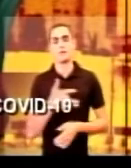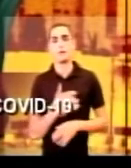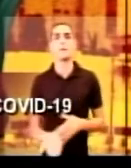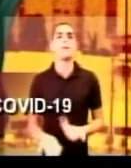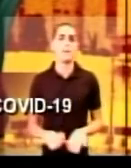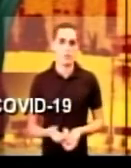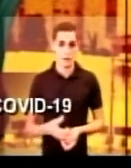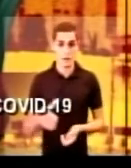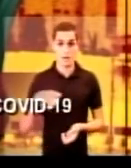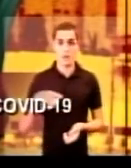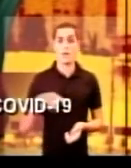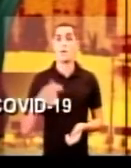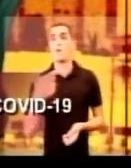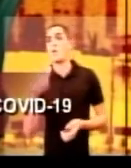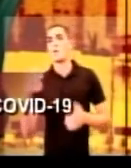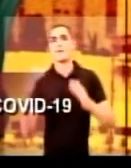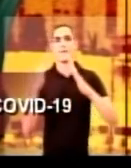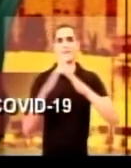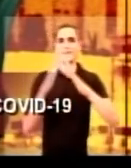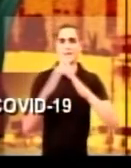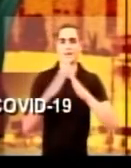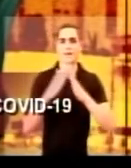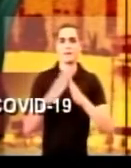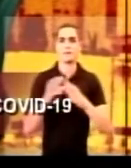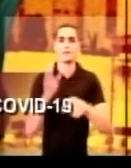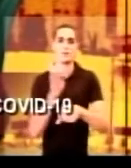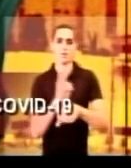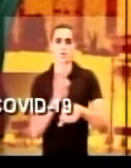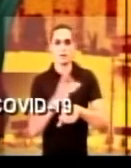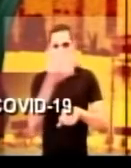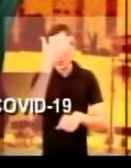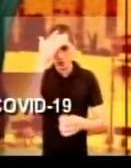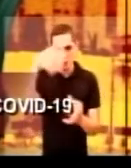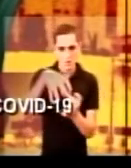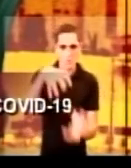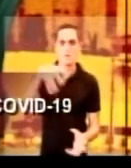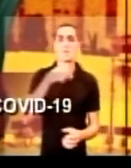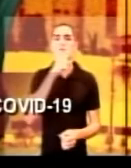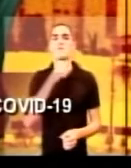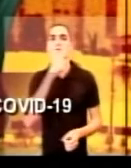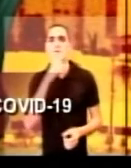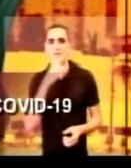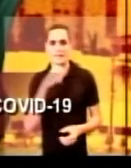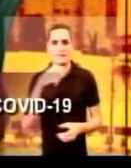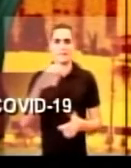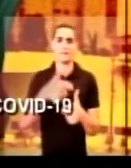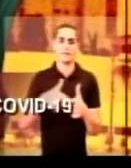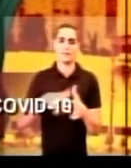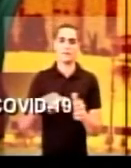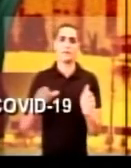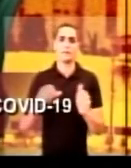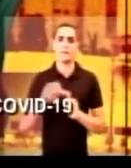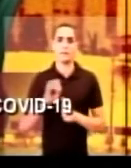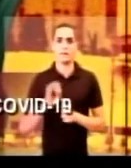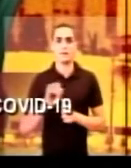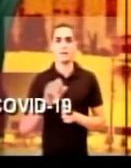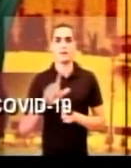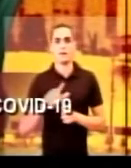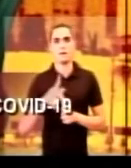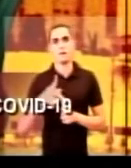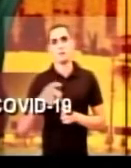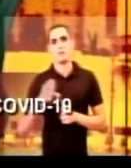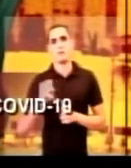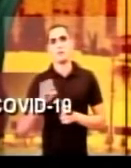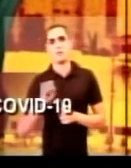elas é feito diariamente pelo monitoramento, considerando aí a grande preocupação de surtos dentro dessas instituições. Elas são